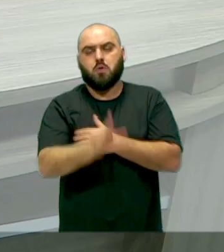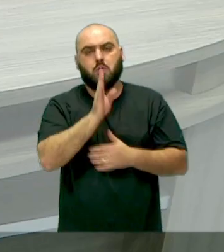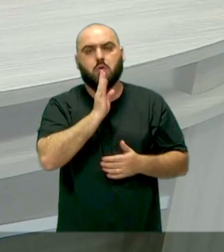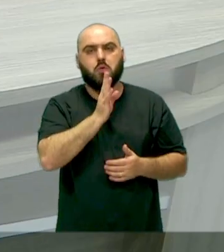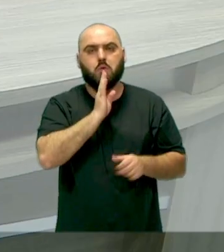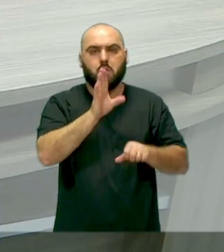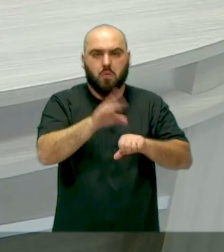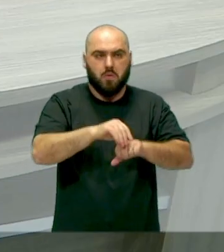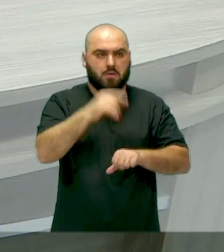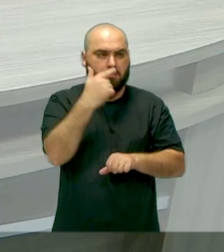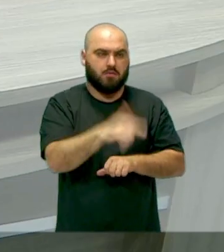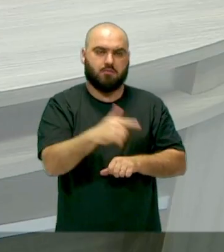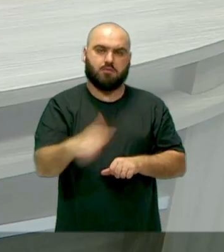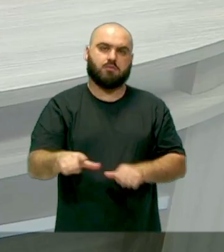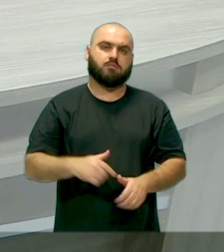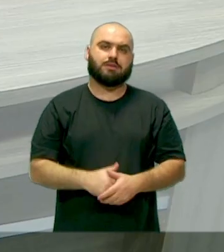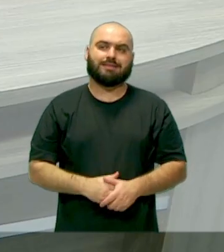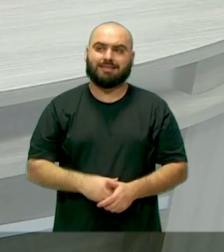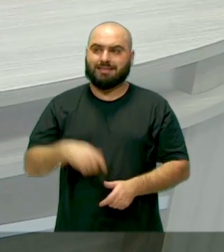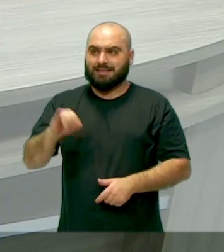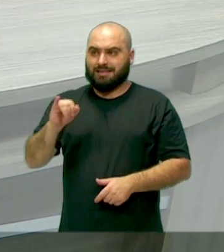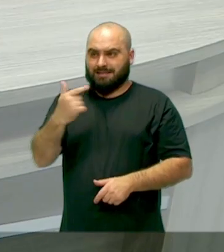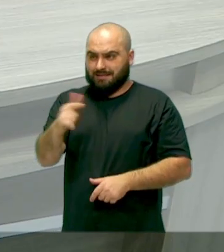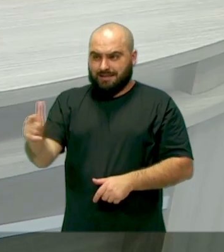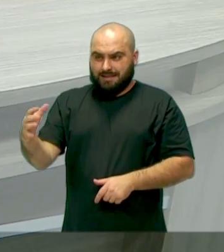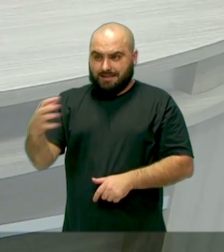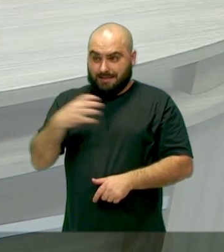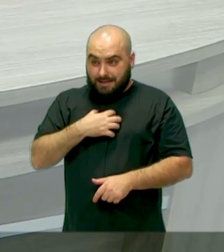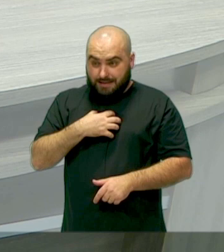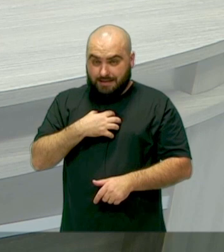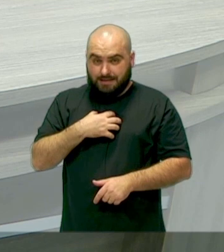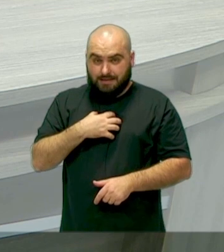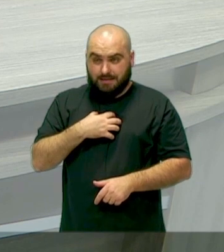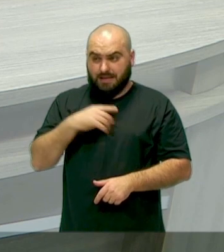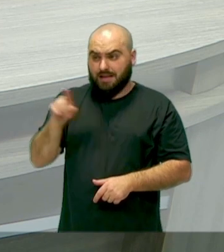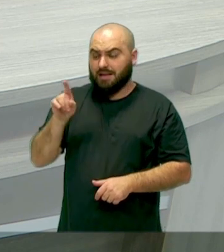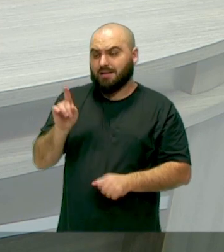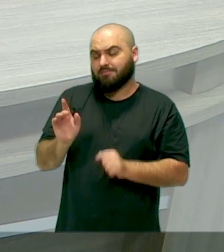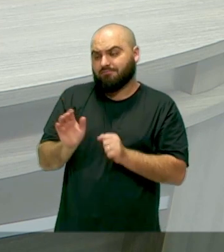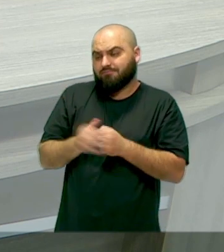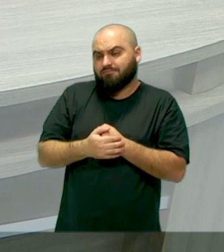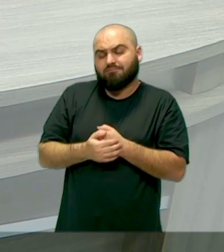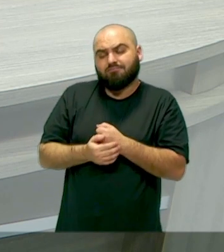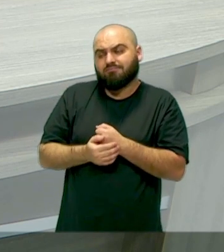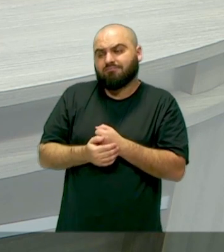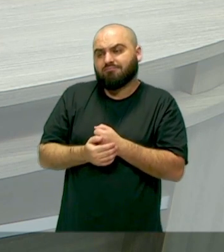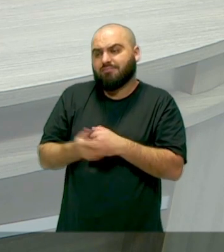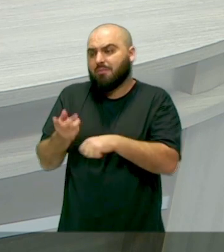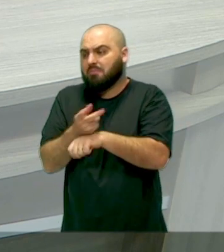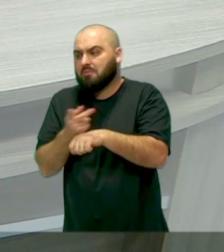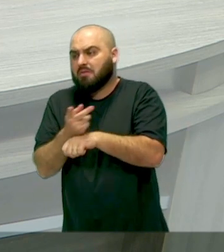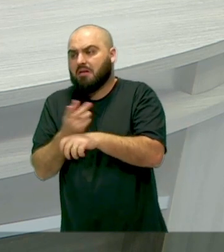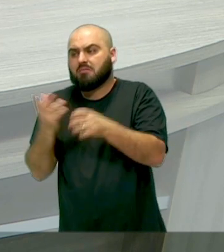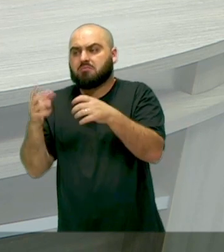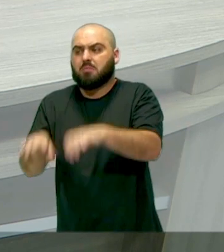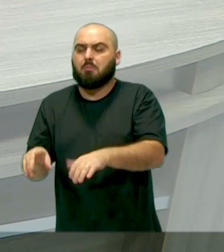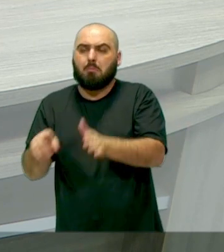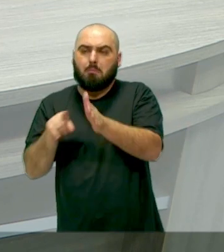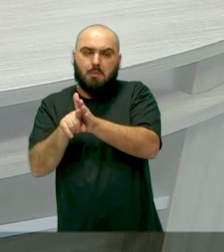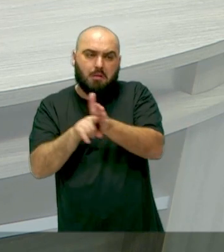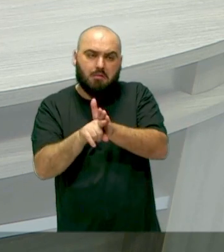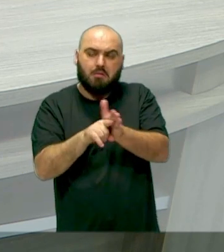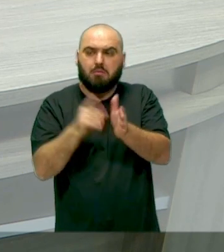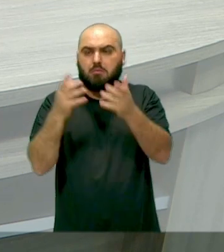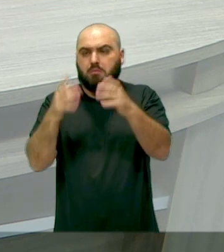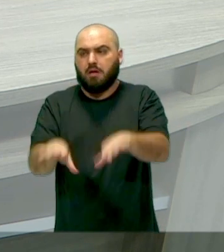Então, se ele não tem o sentimento, ele se abstém de ir à procura, de procurar pesquisar, de